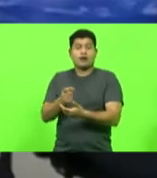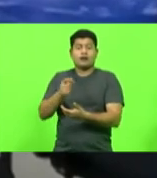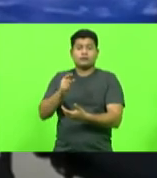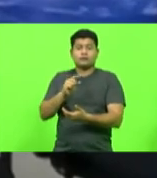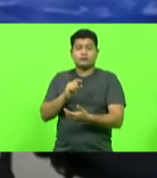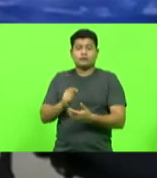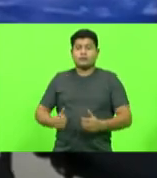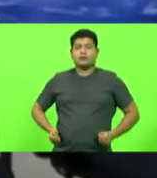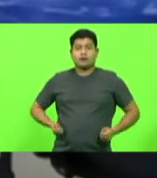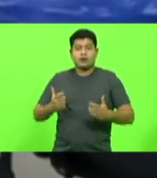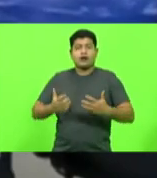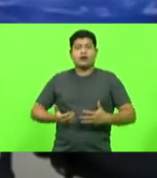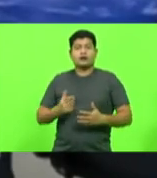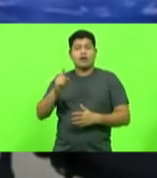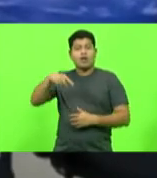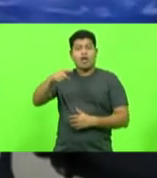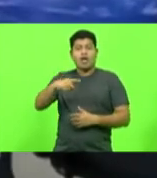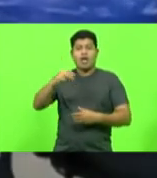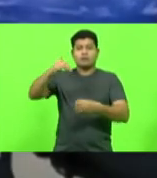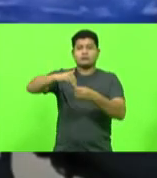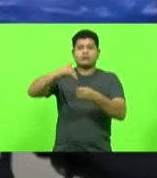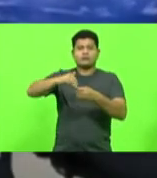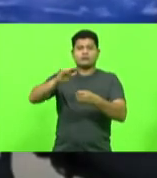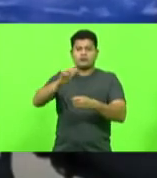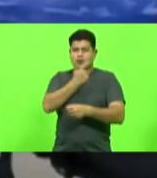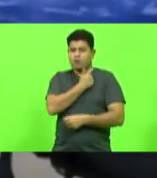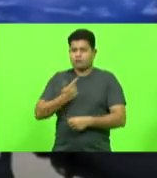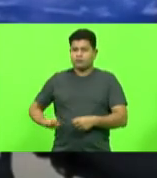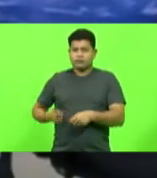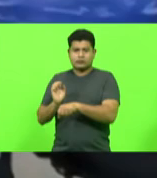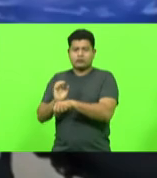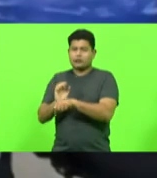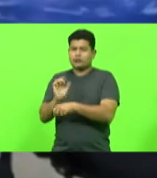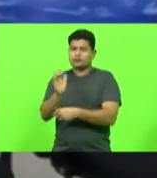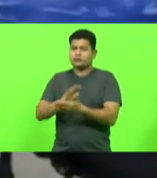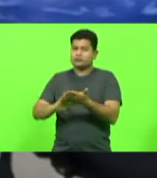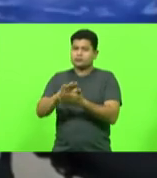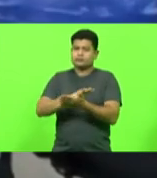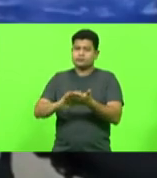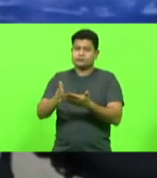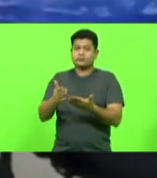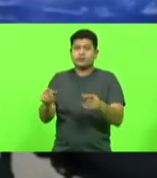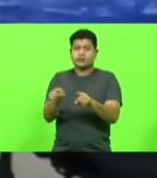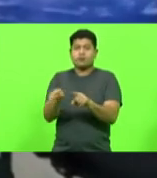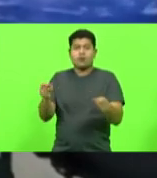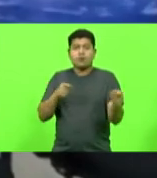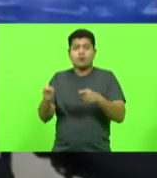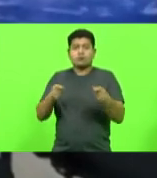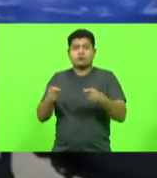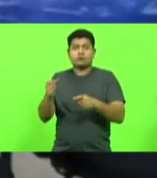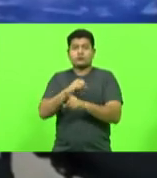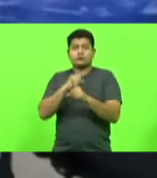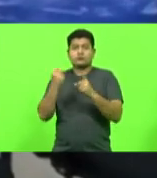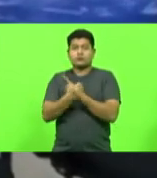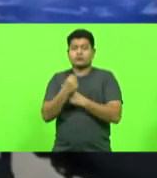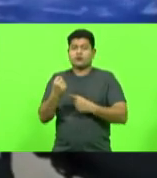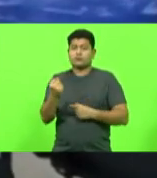municípios, não é o Estado através de serviços regionais, e um controle social fortalecido.